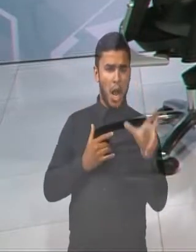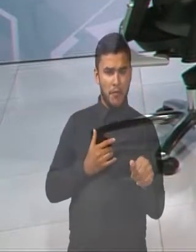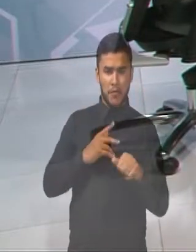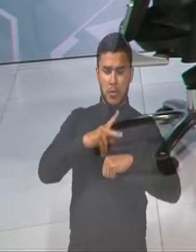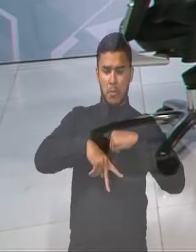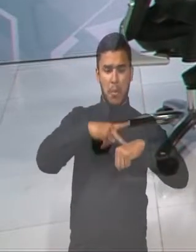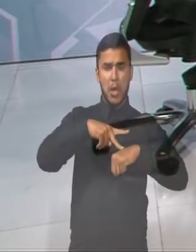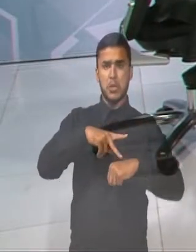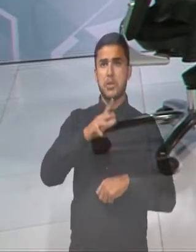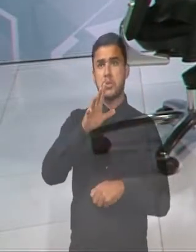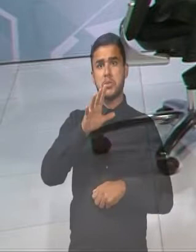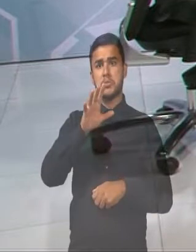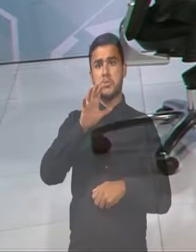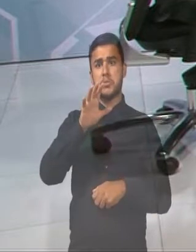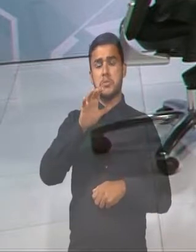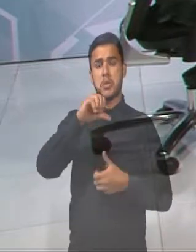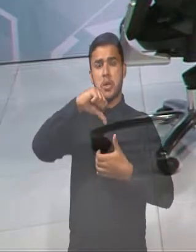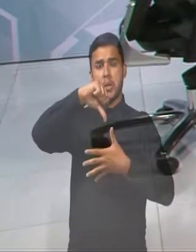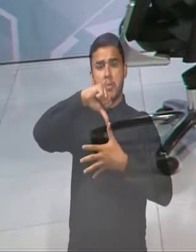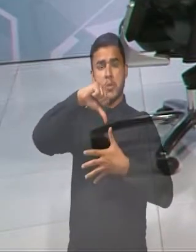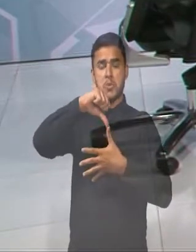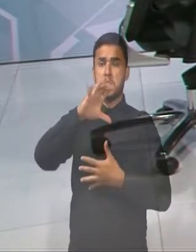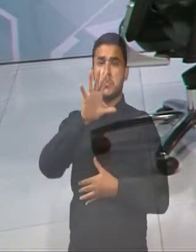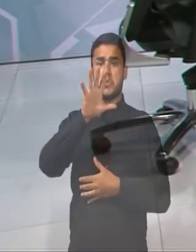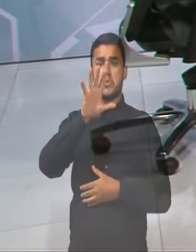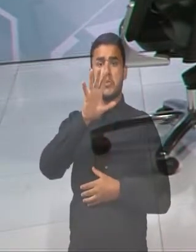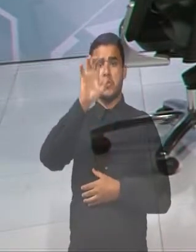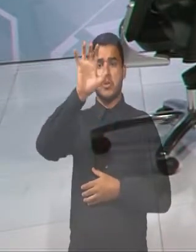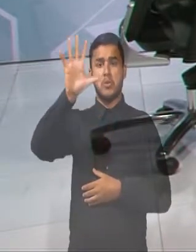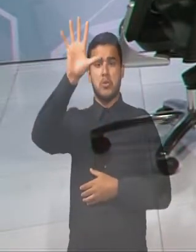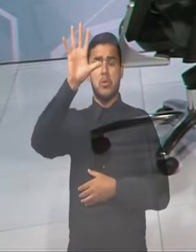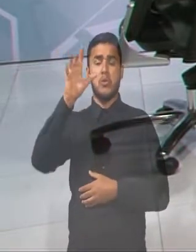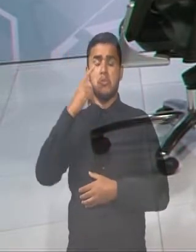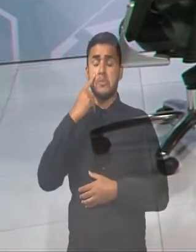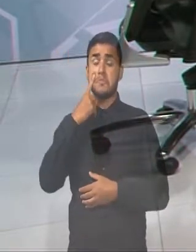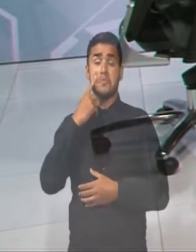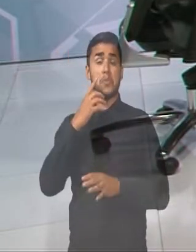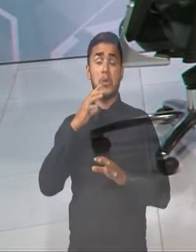está na América do Sul ou na Europa. Agora, se esse indivíduo está em continente